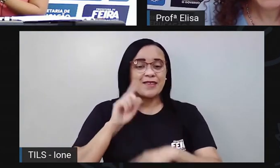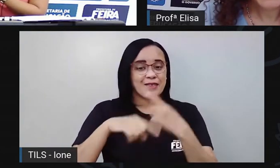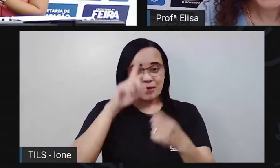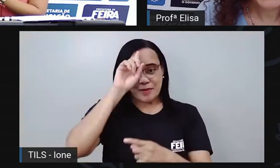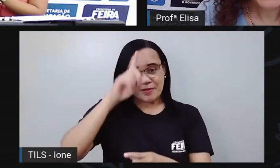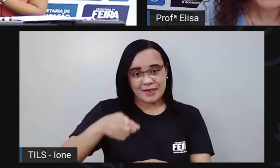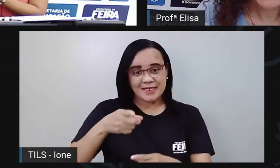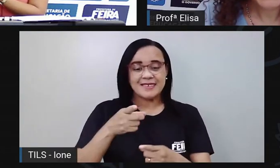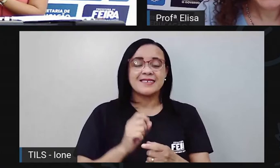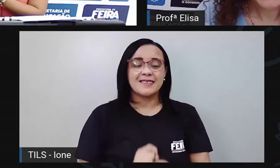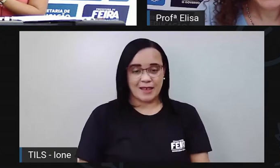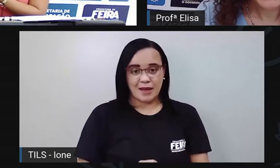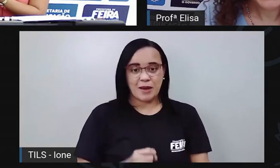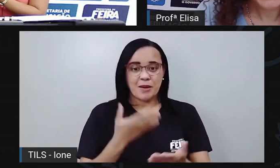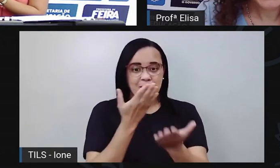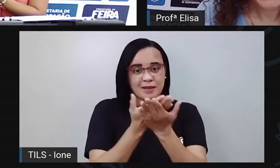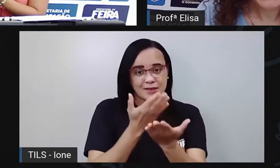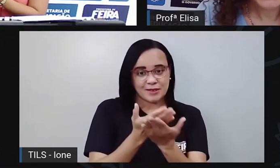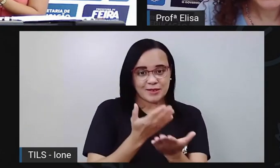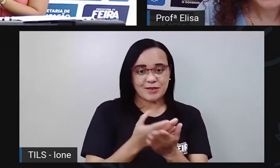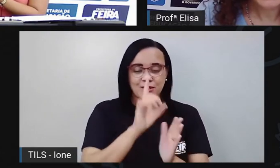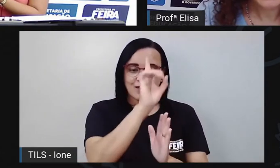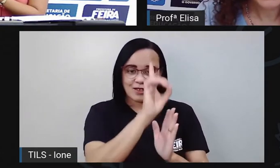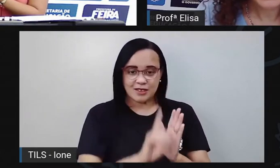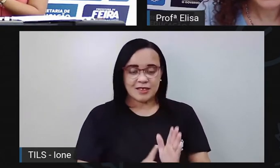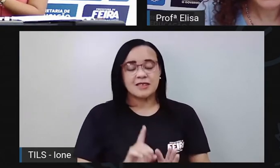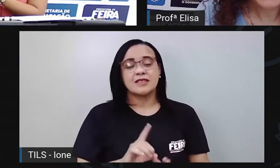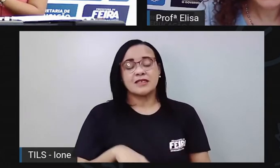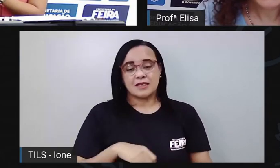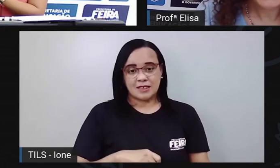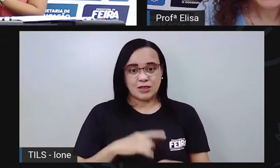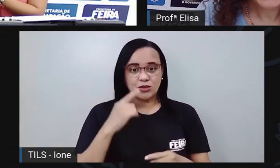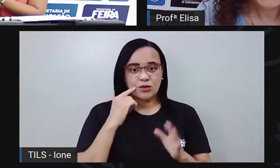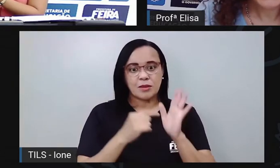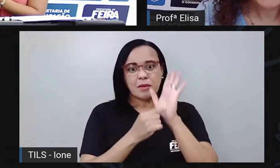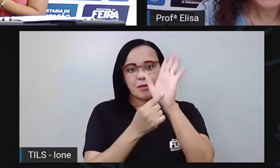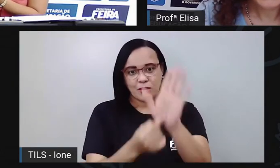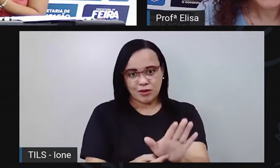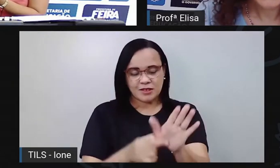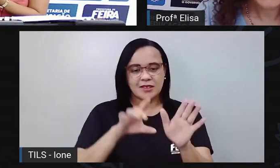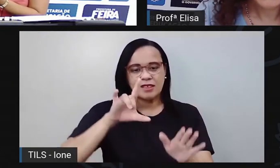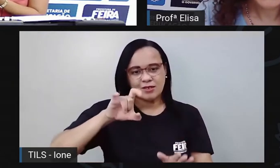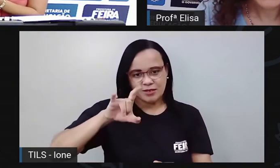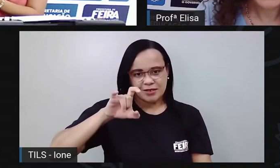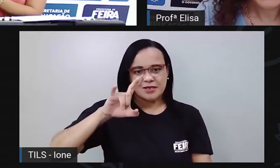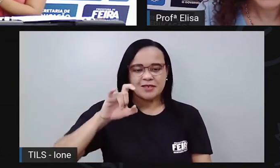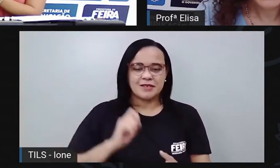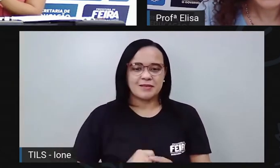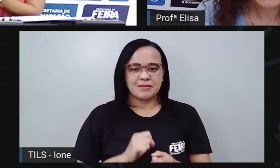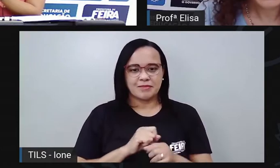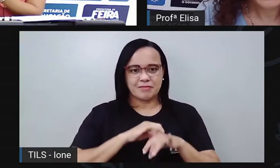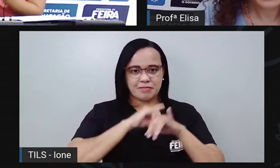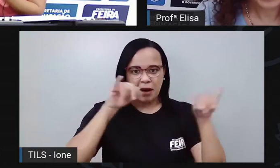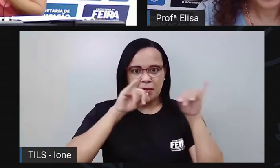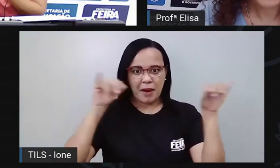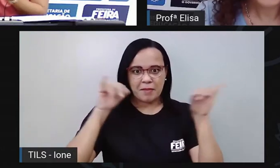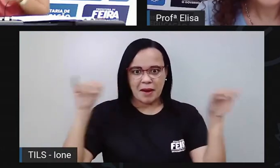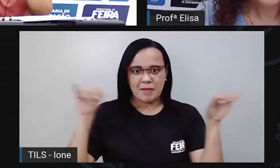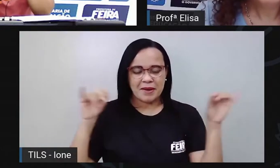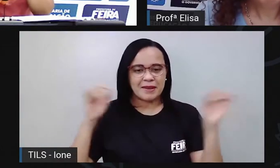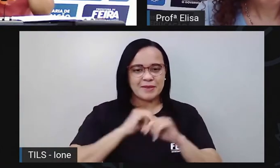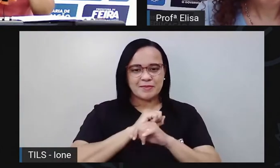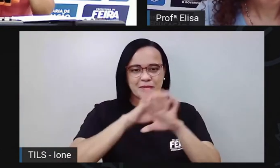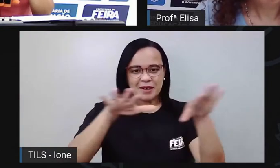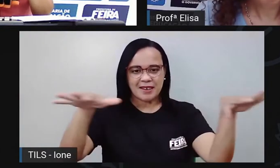manda aí para o para escola para diretora mandar aqui para Seduc para nós podemos divulgar você que fez aí eu sou a atividade já